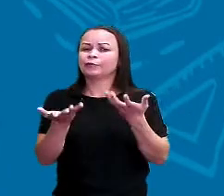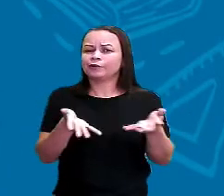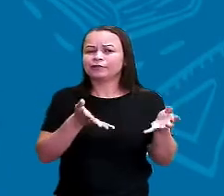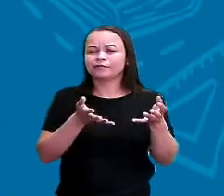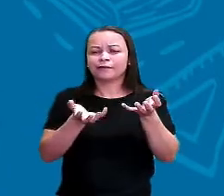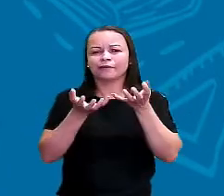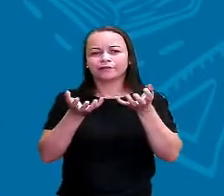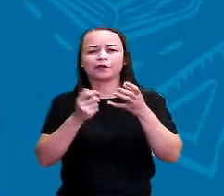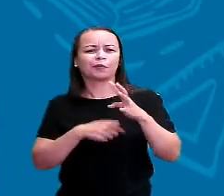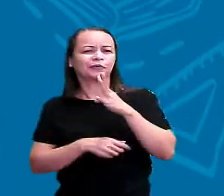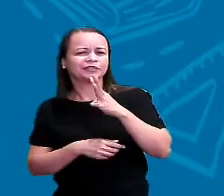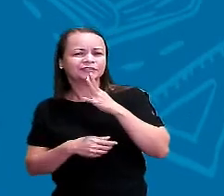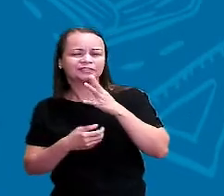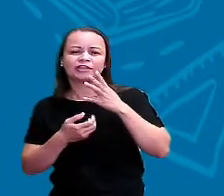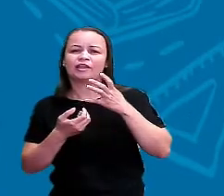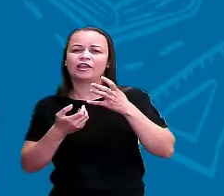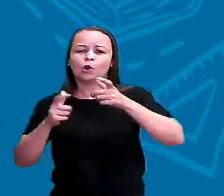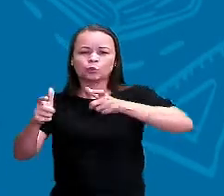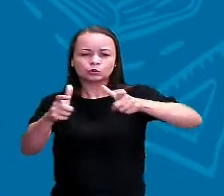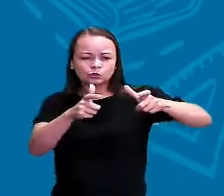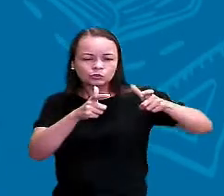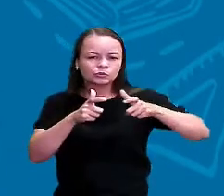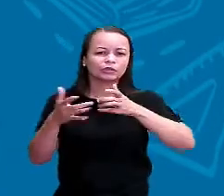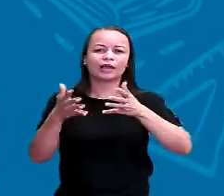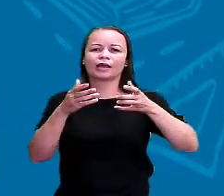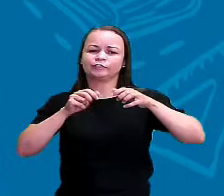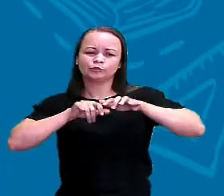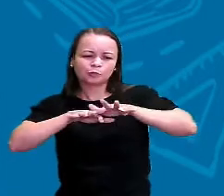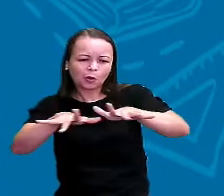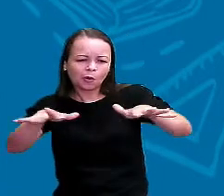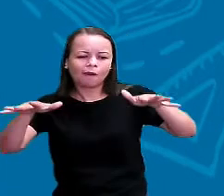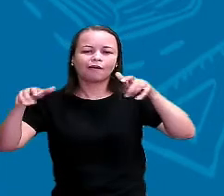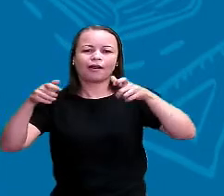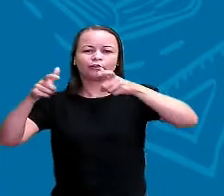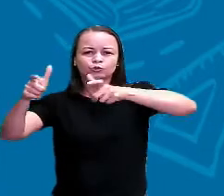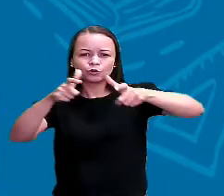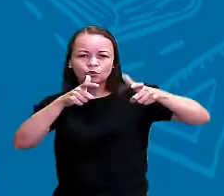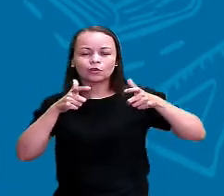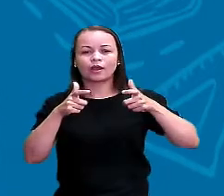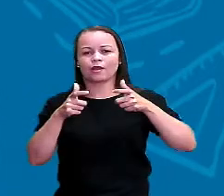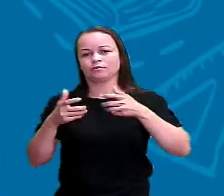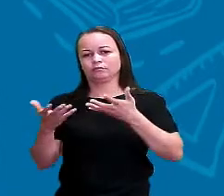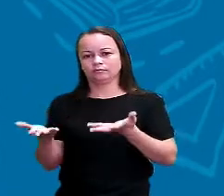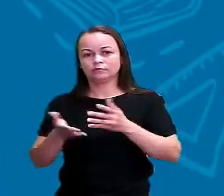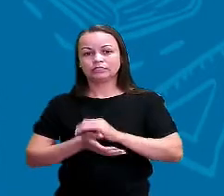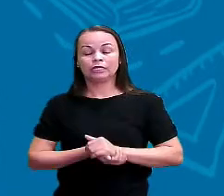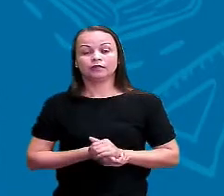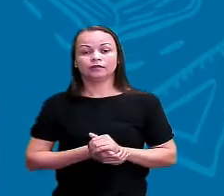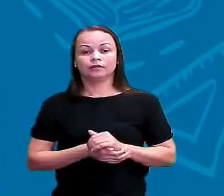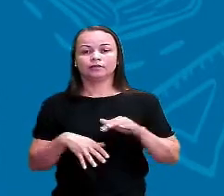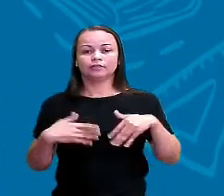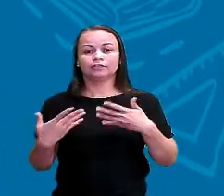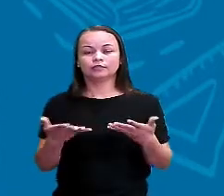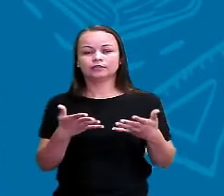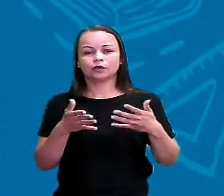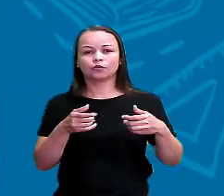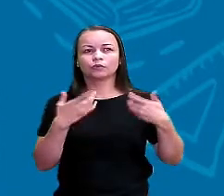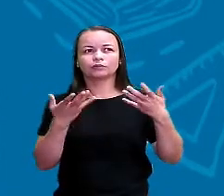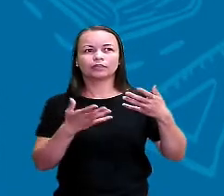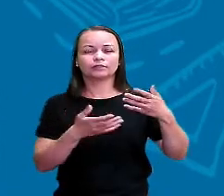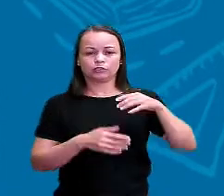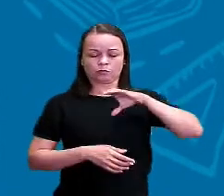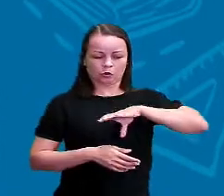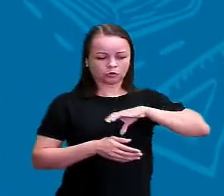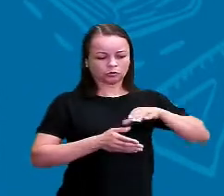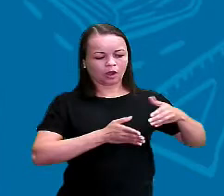novos territórios, explorar as riquezas de outros lugares, tá? Então foi quando eles saíram de Portugal em direção